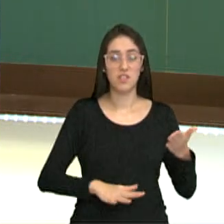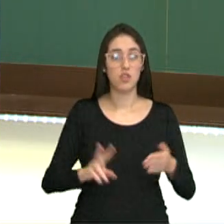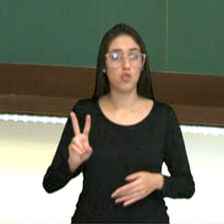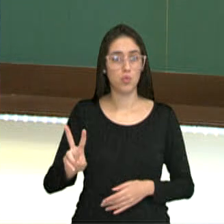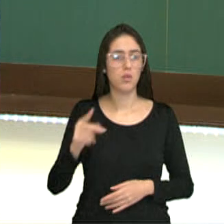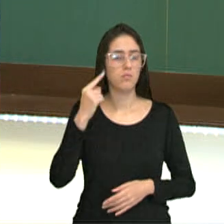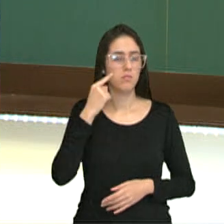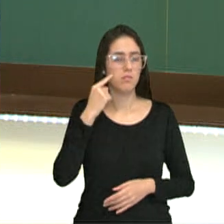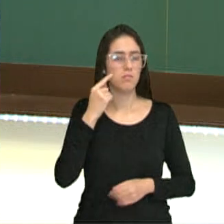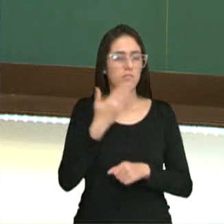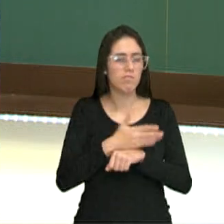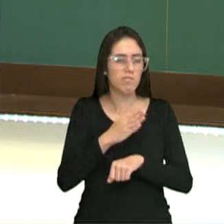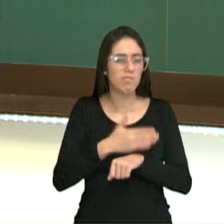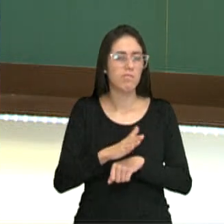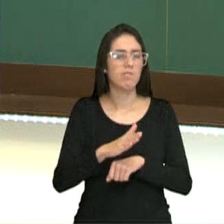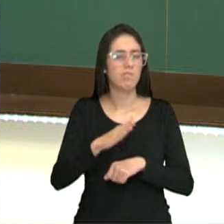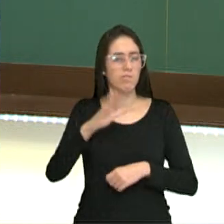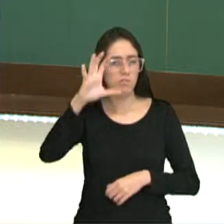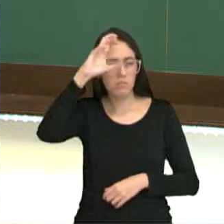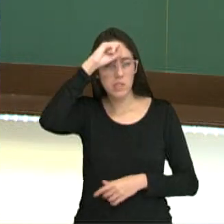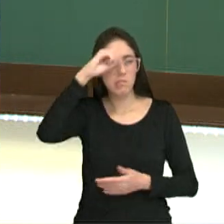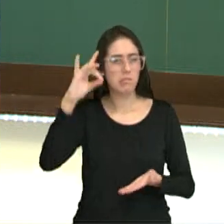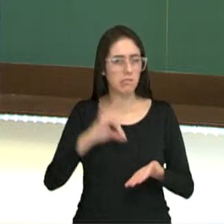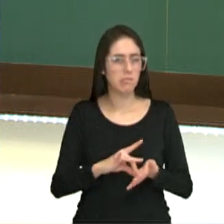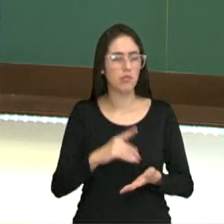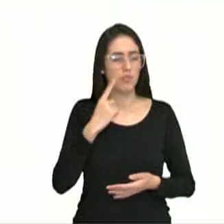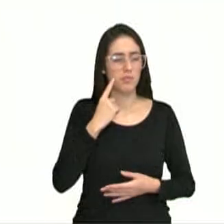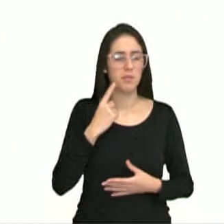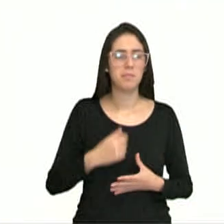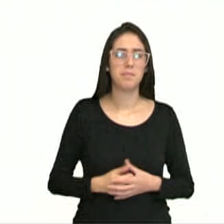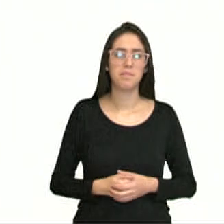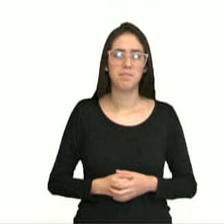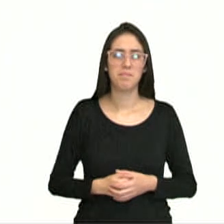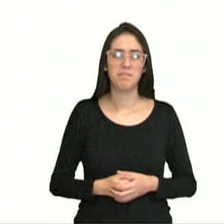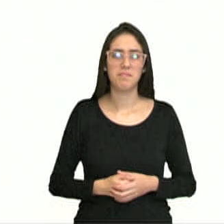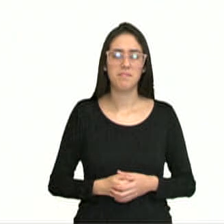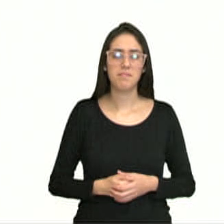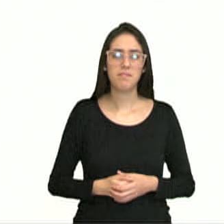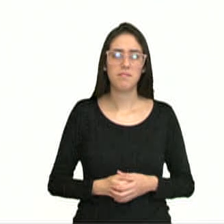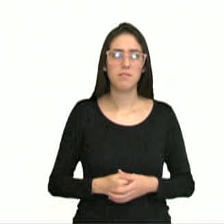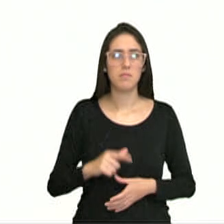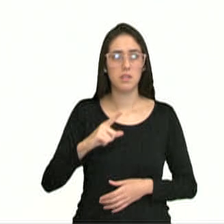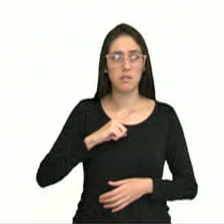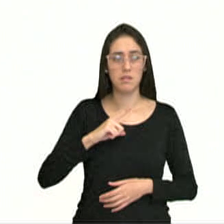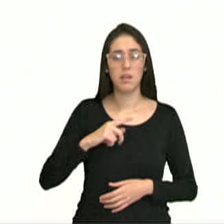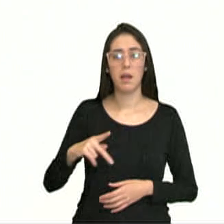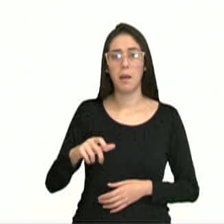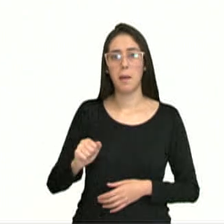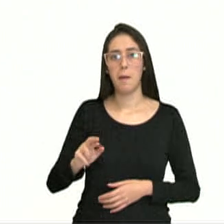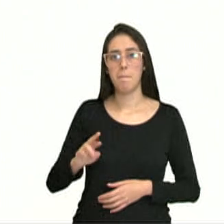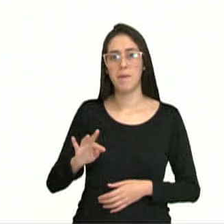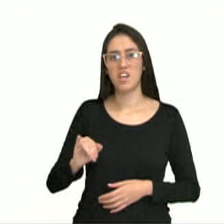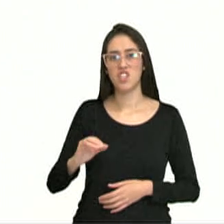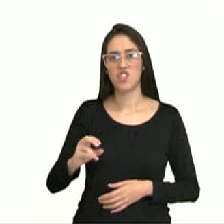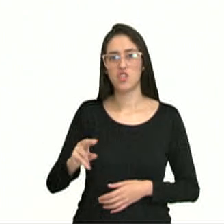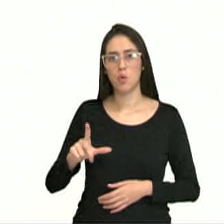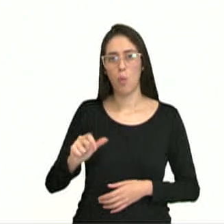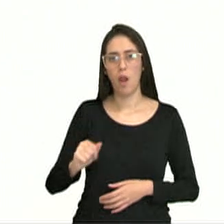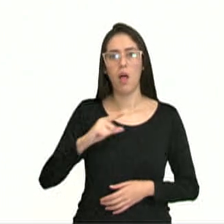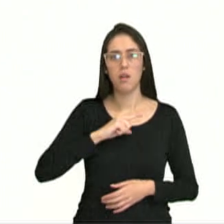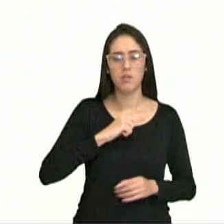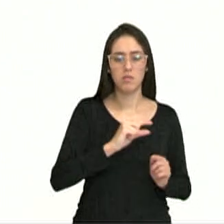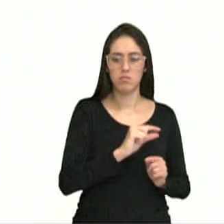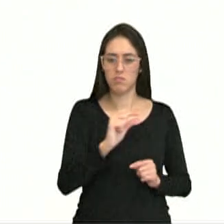para a gente realmente aí confirmar o nosso aprendizado? Uma partícula move-se ao longo de um eixo de